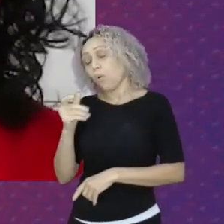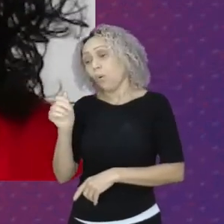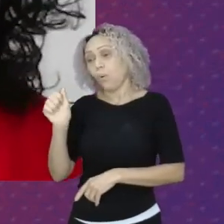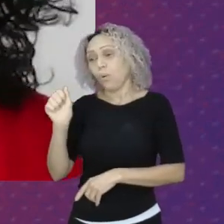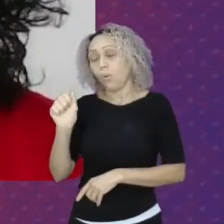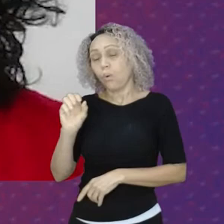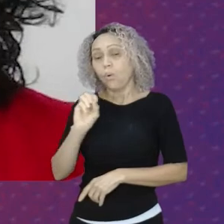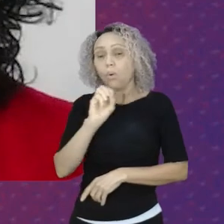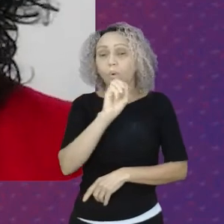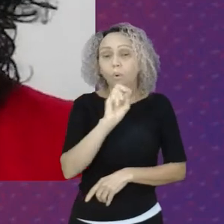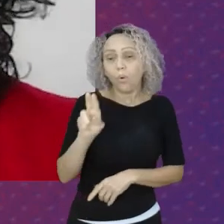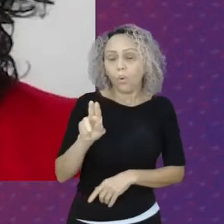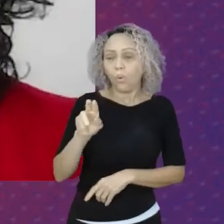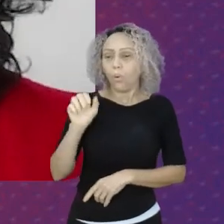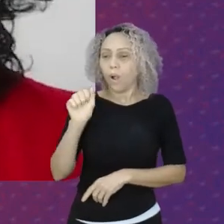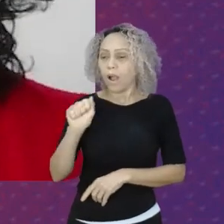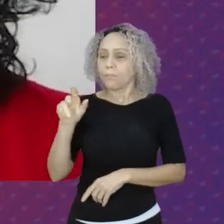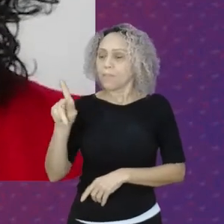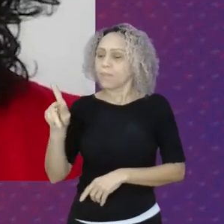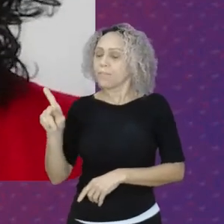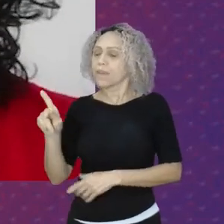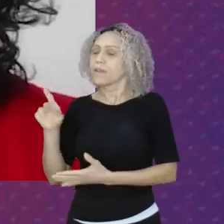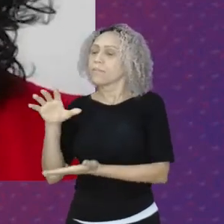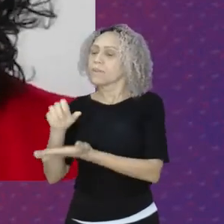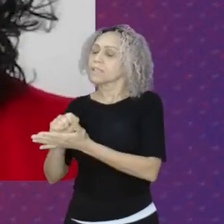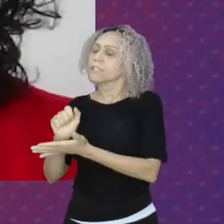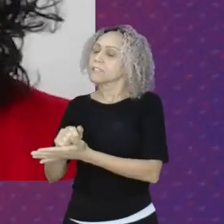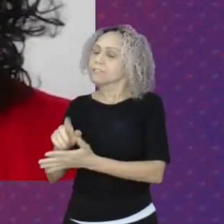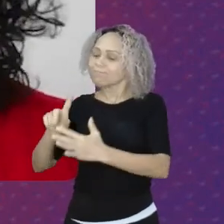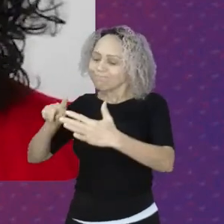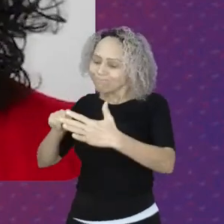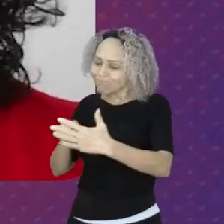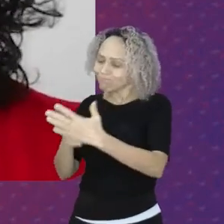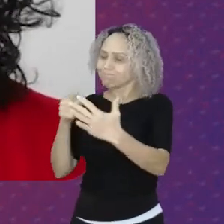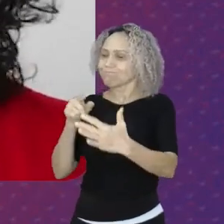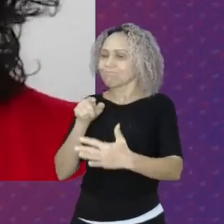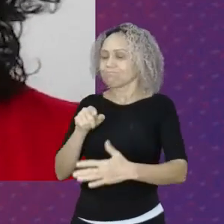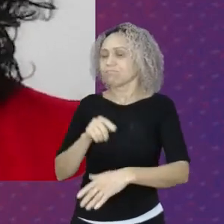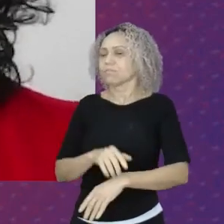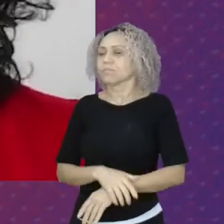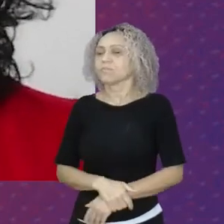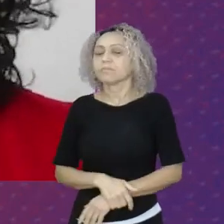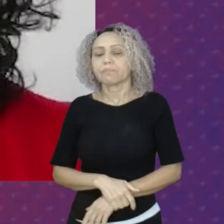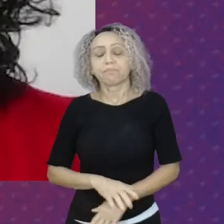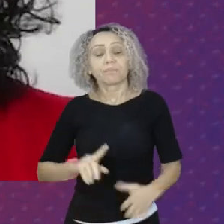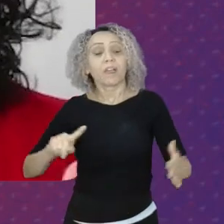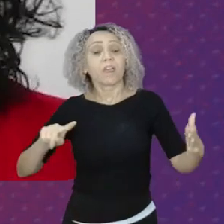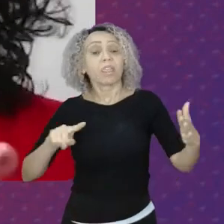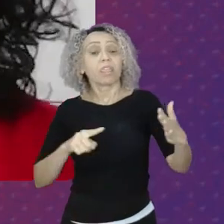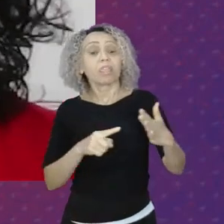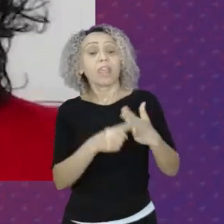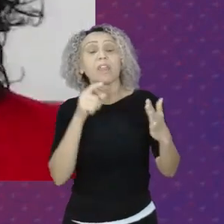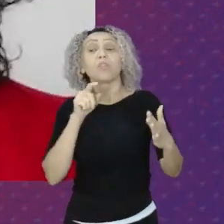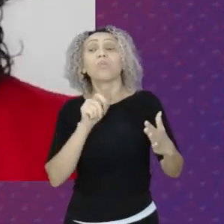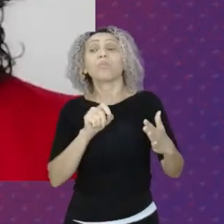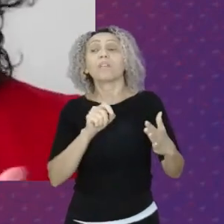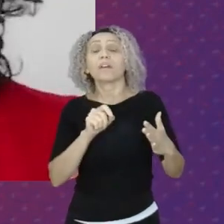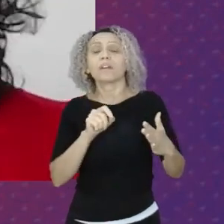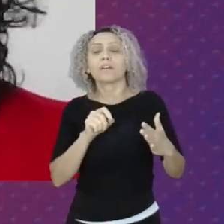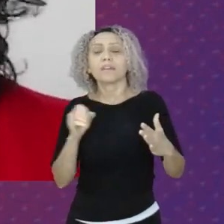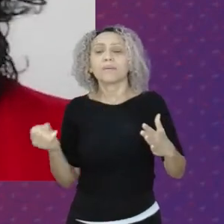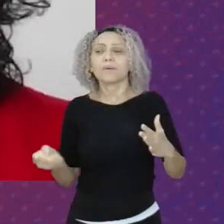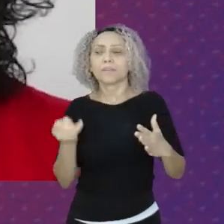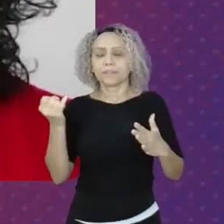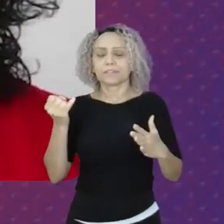para favorecer essas denúncias. E para fazer a denúncia é importante ter alguns dados